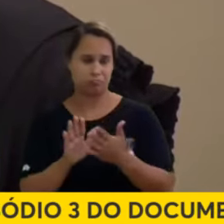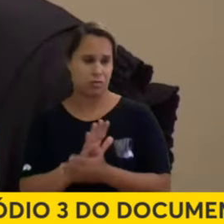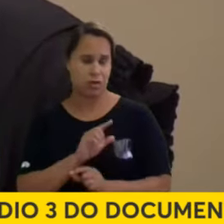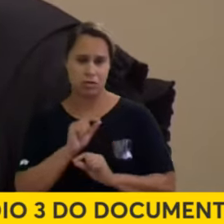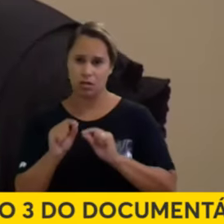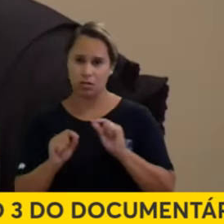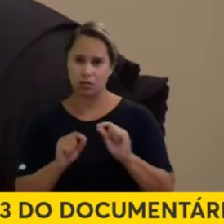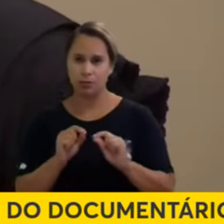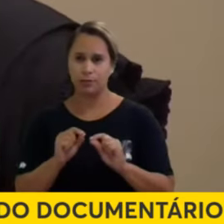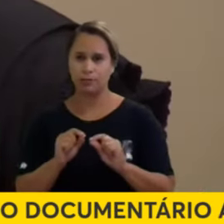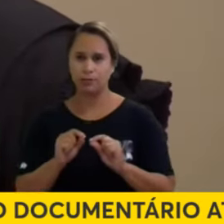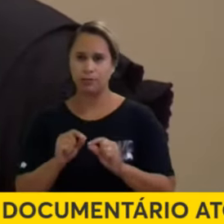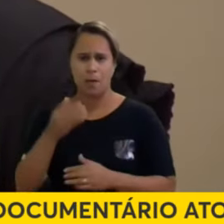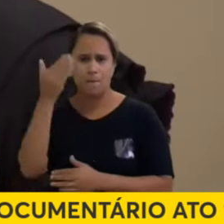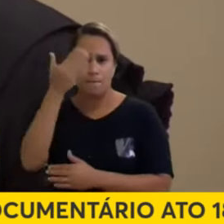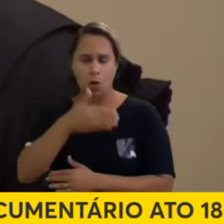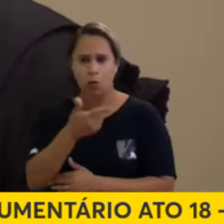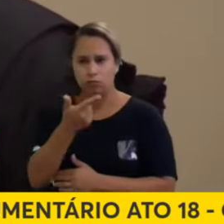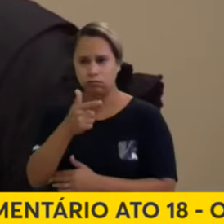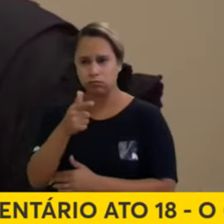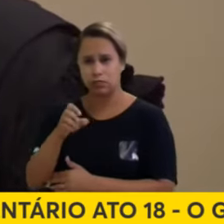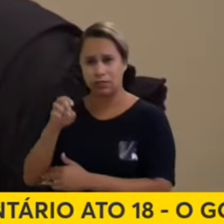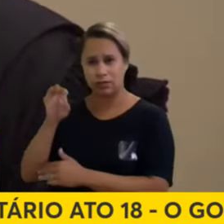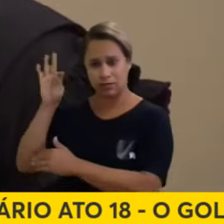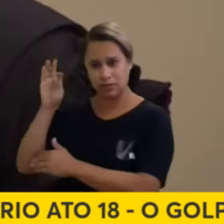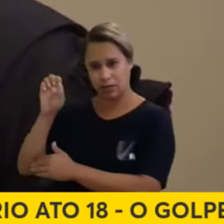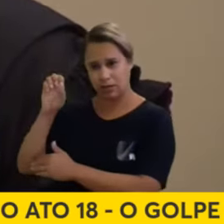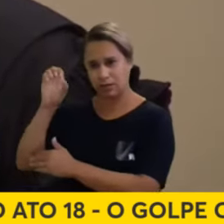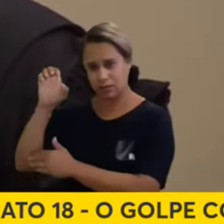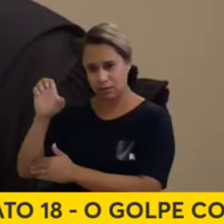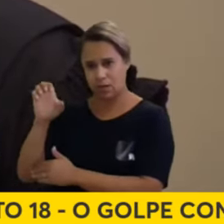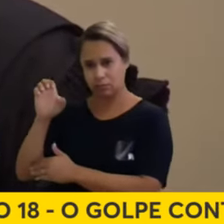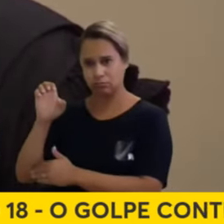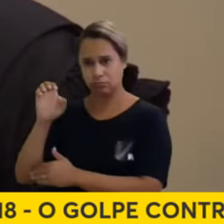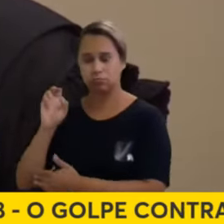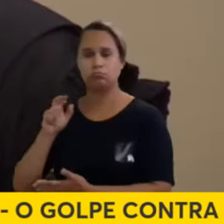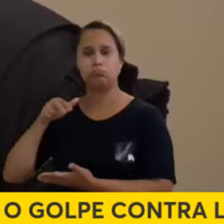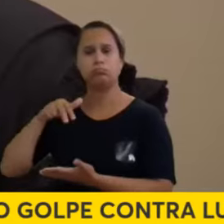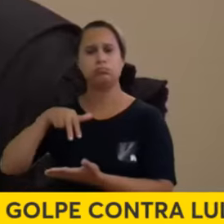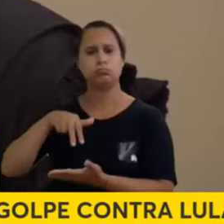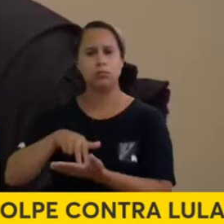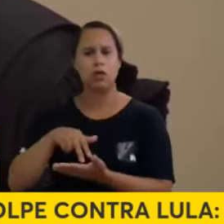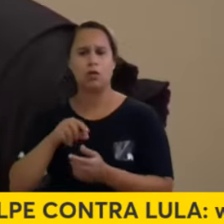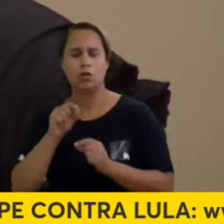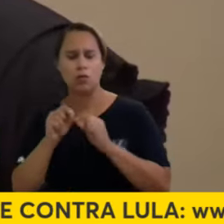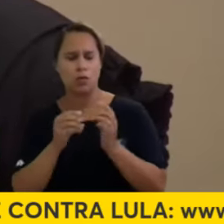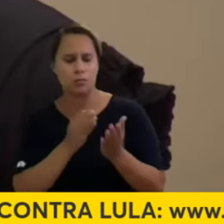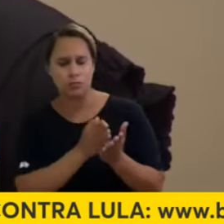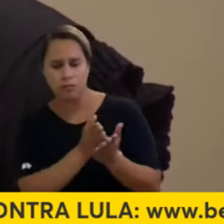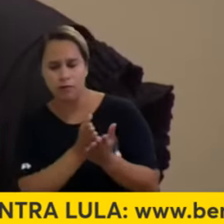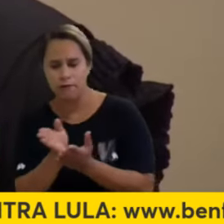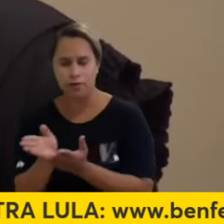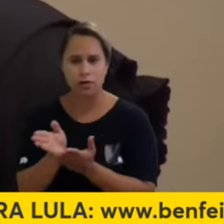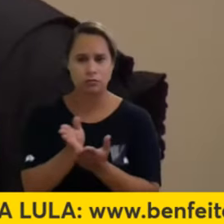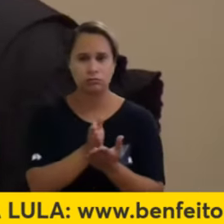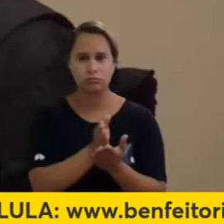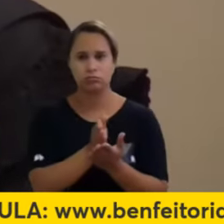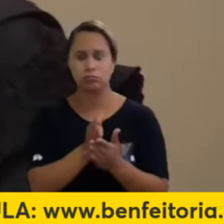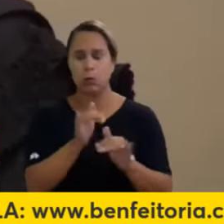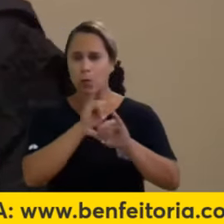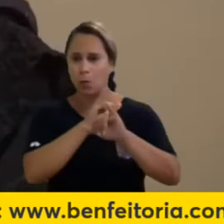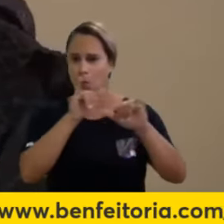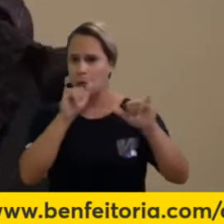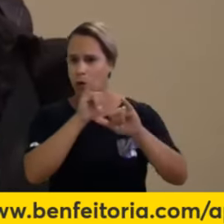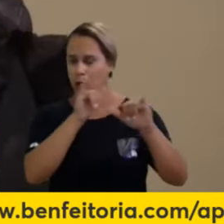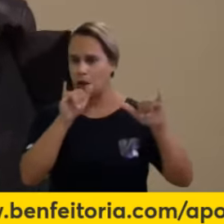há prova alguma de que o TSE tenha sido estado a se posicionar acerca de eventual desvio na propaganda partidária do podemos se a